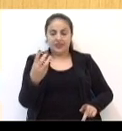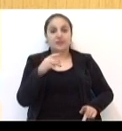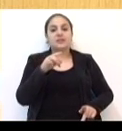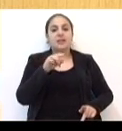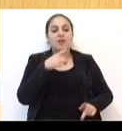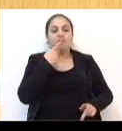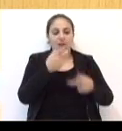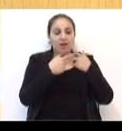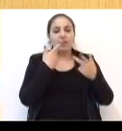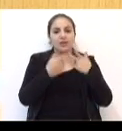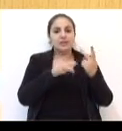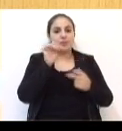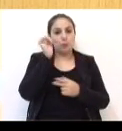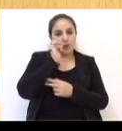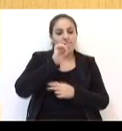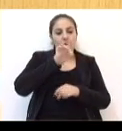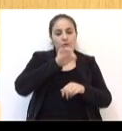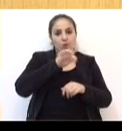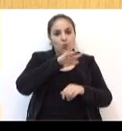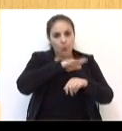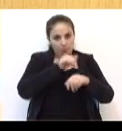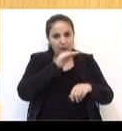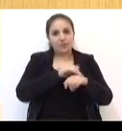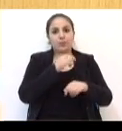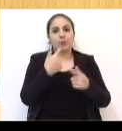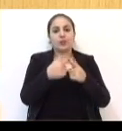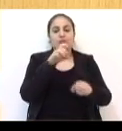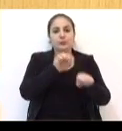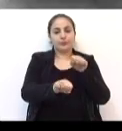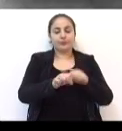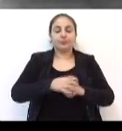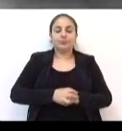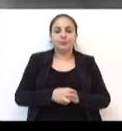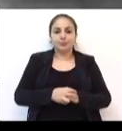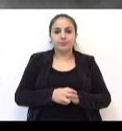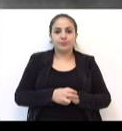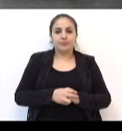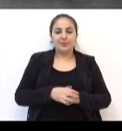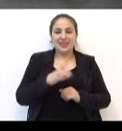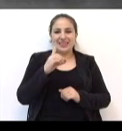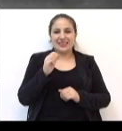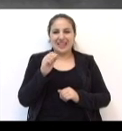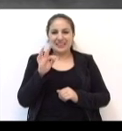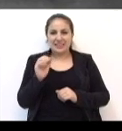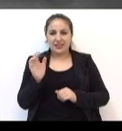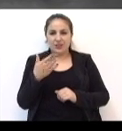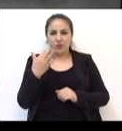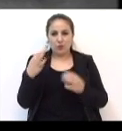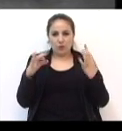Os detalhes na reportagem especial de Ana Paula Koenemann. O Datafolha fez